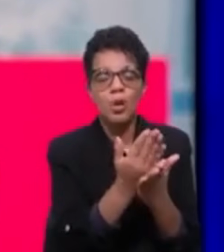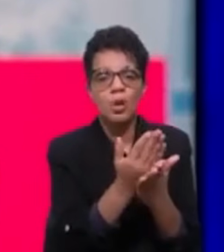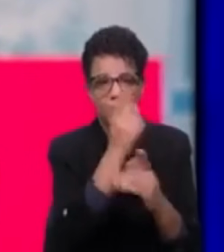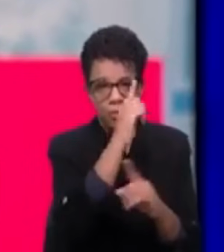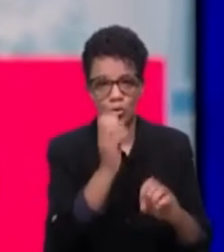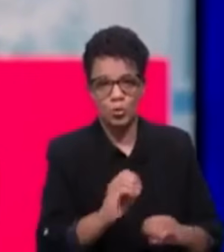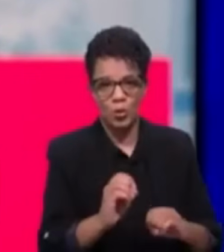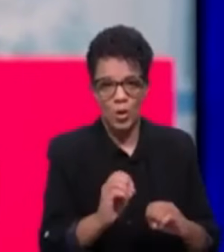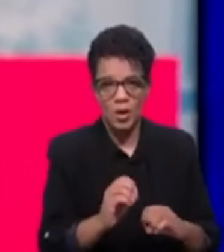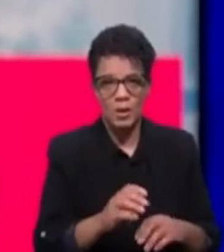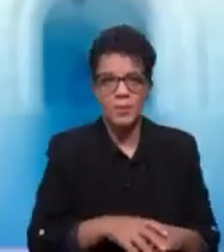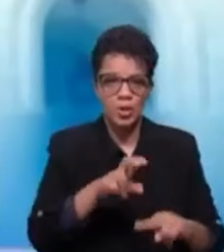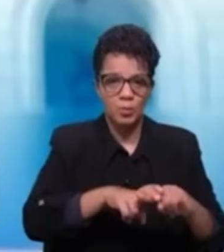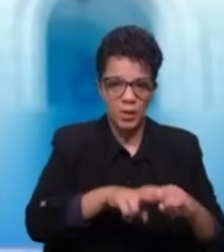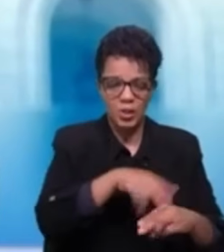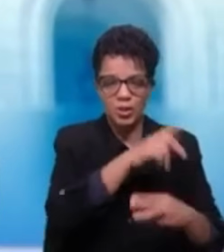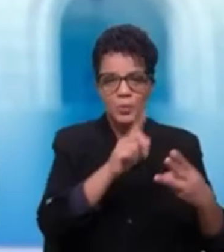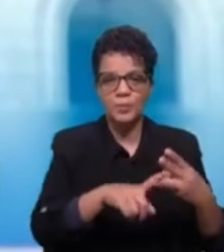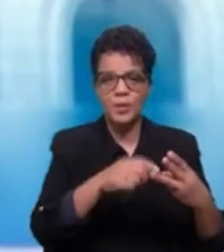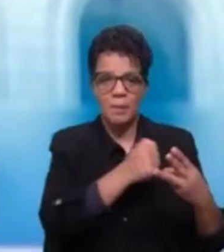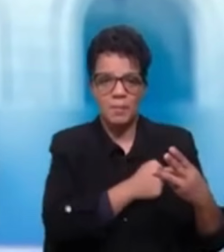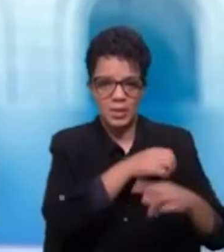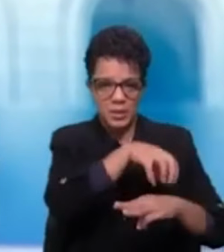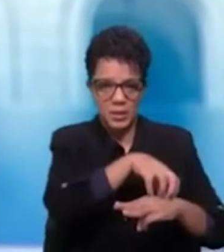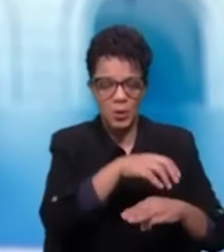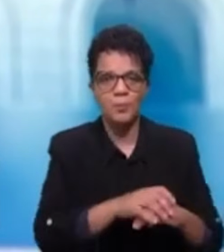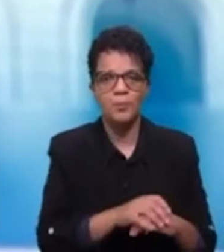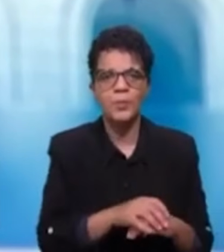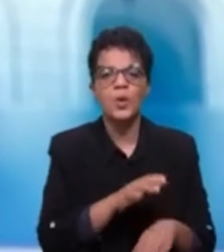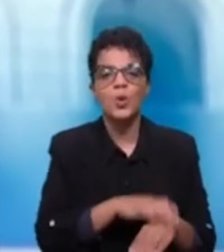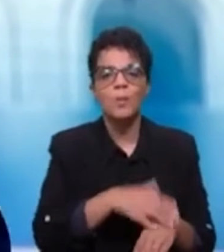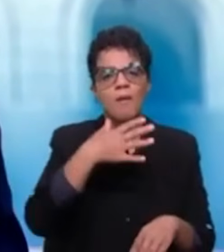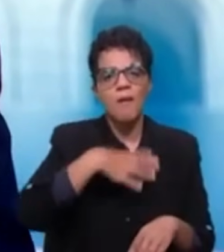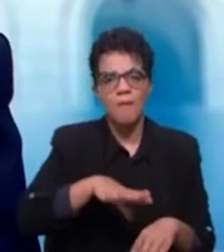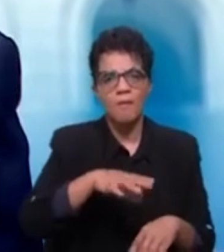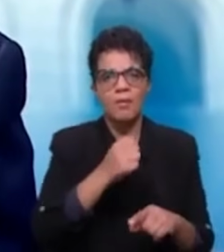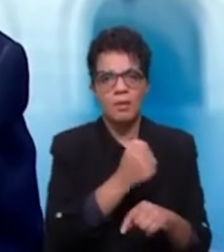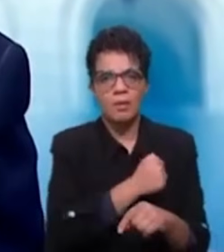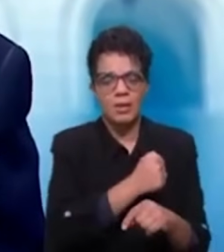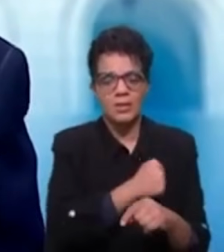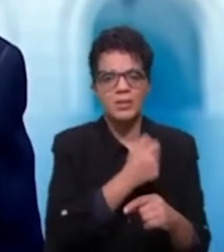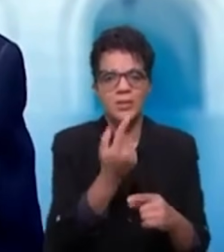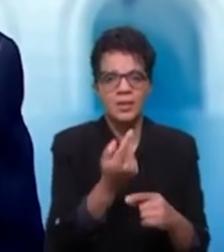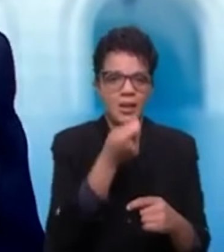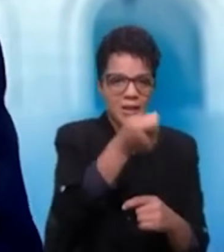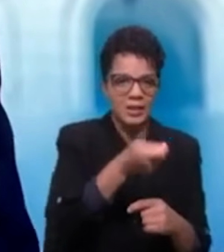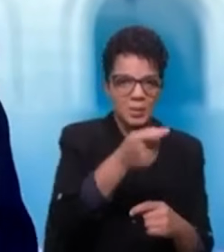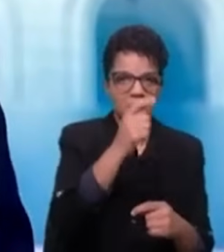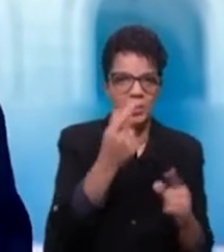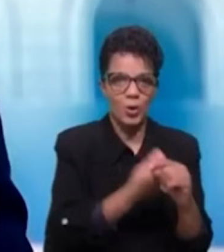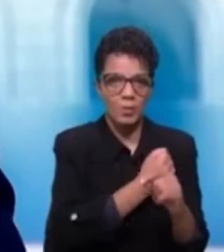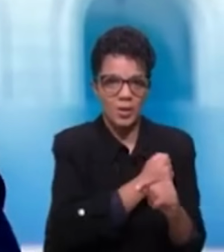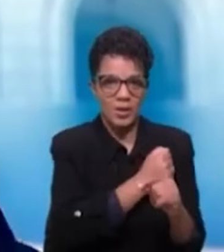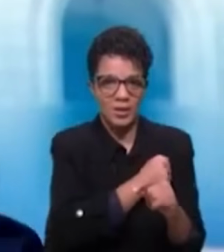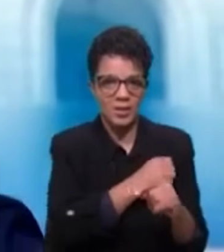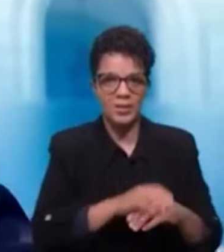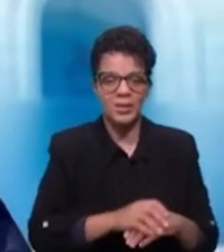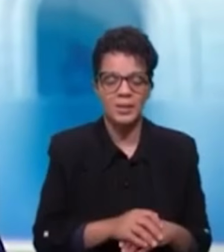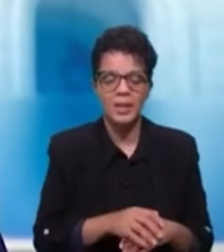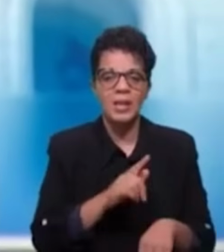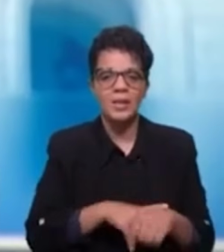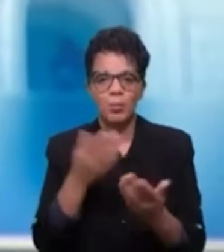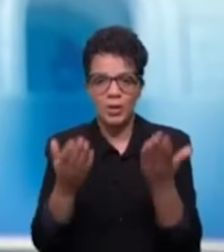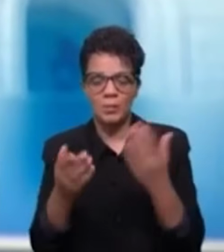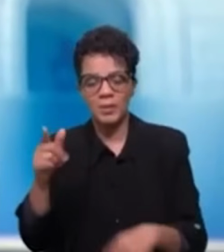Professor todas as disciplinas na habitação quando querem ter uma oferta no mercado quer de rendo quer Deisi Eu